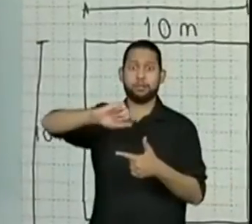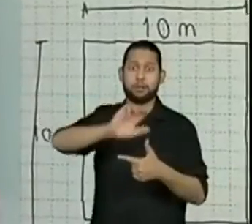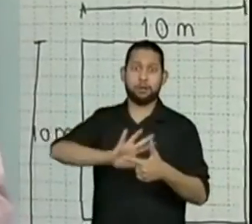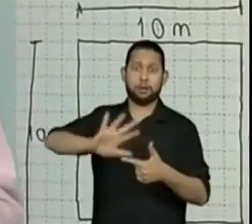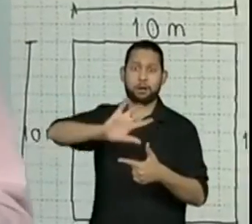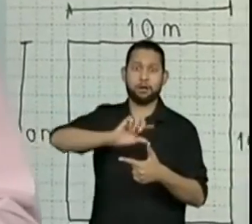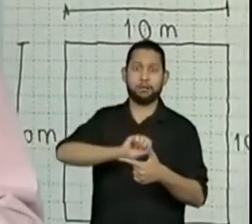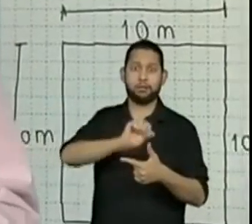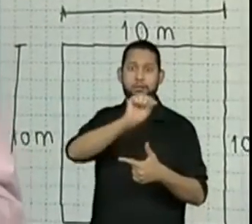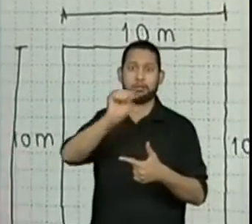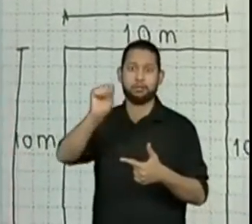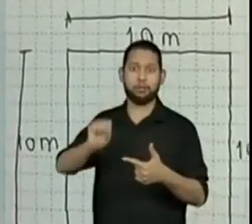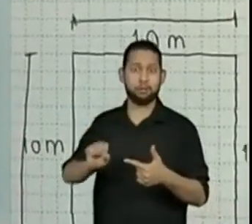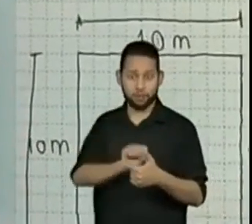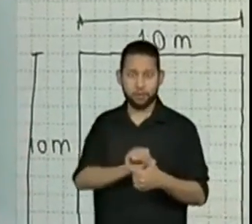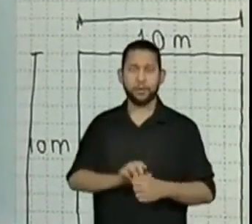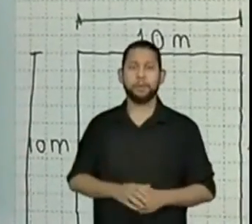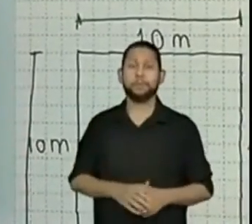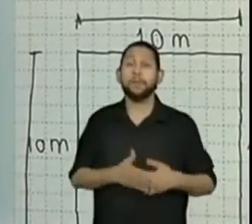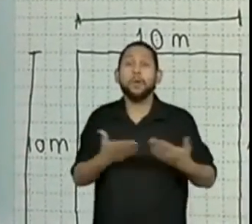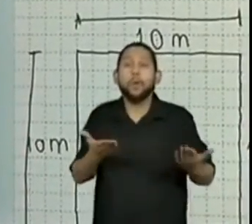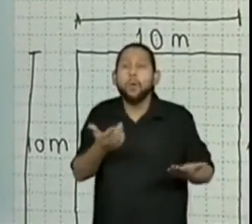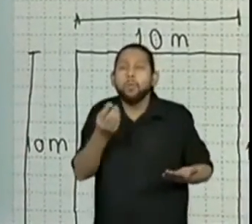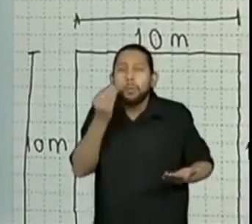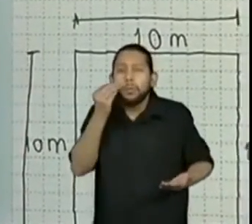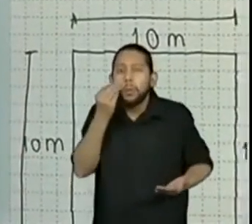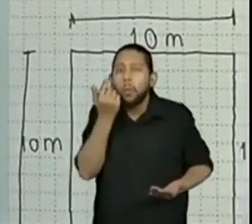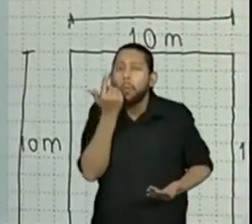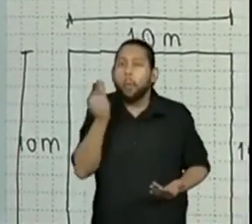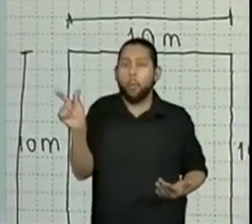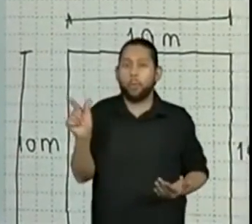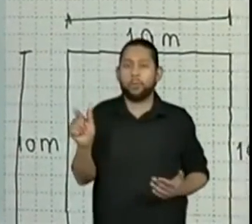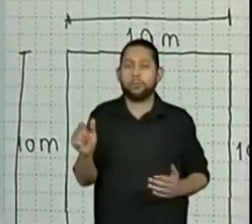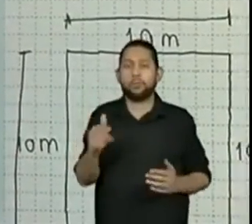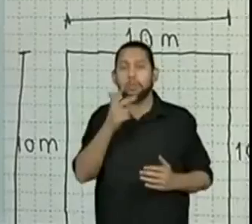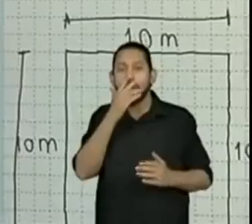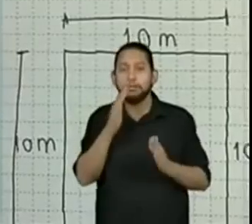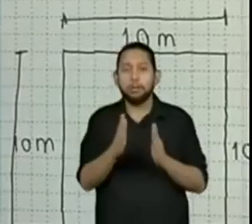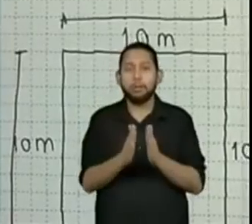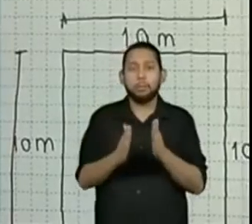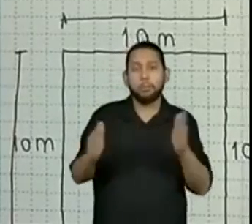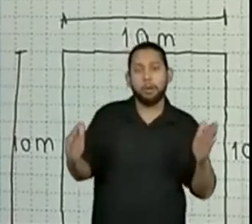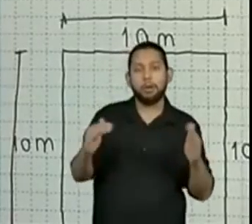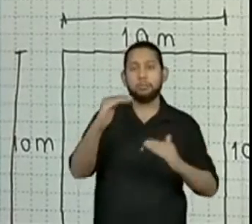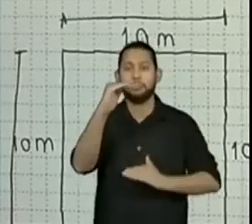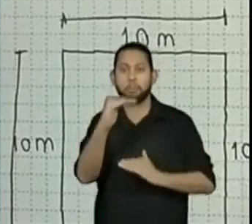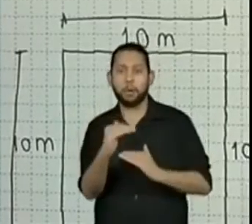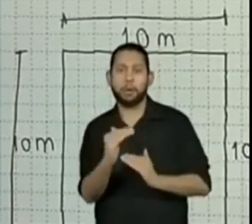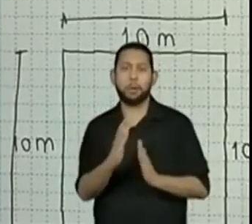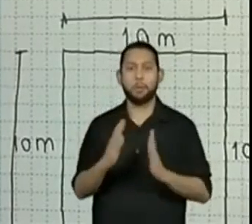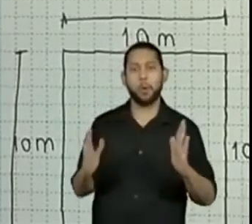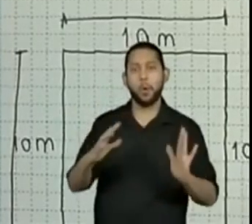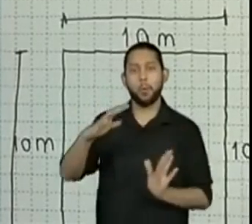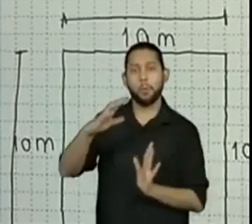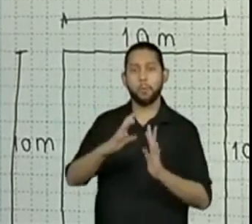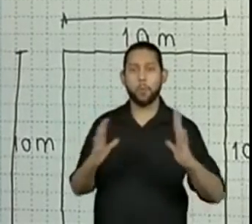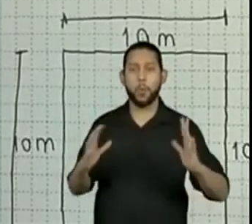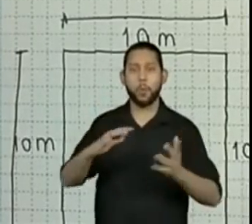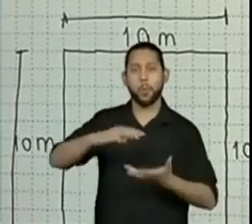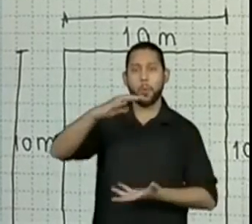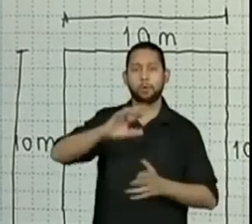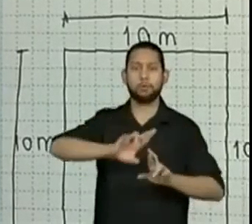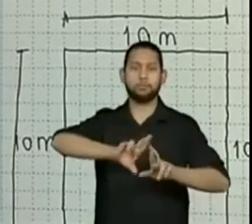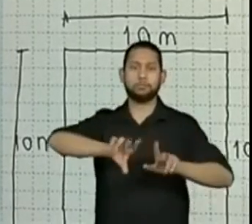formato você pode explorar esses formatos aí ser bem criativo e vai experimentando e